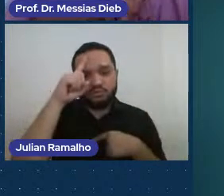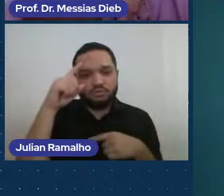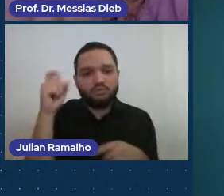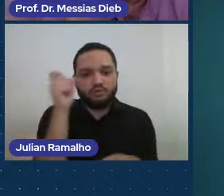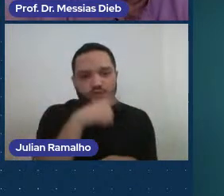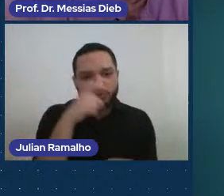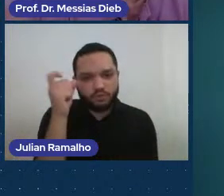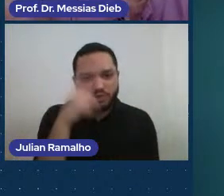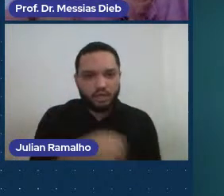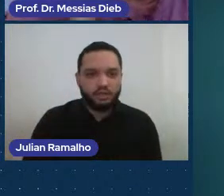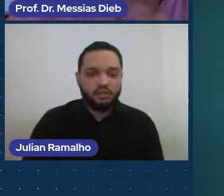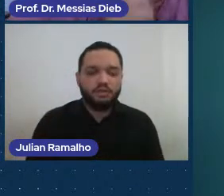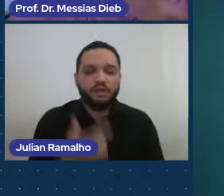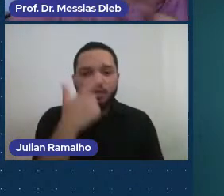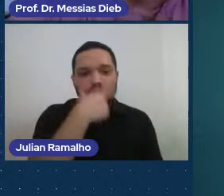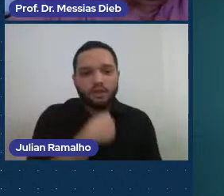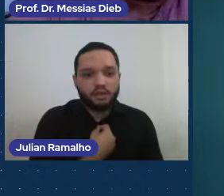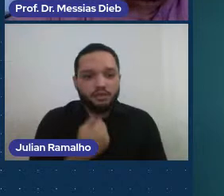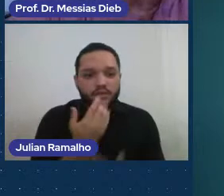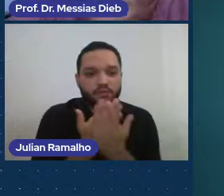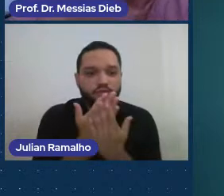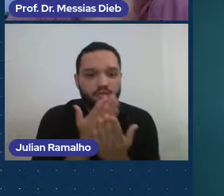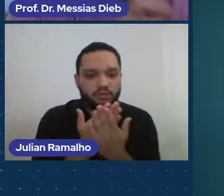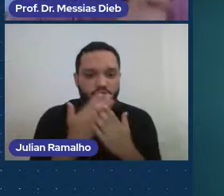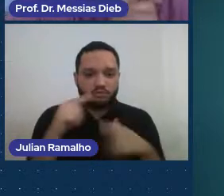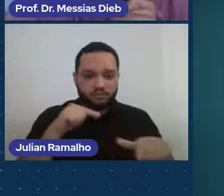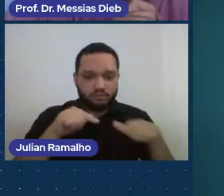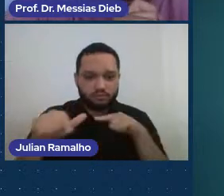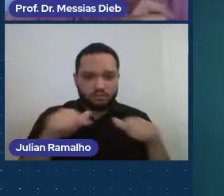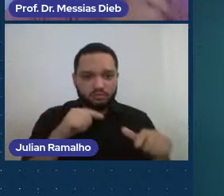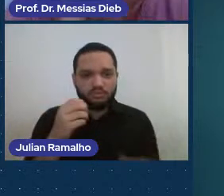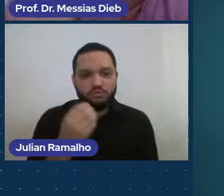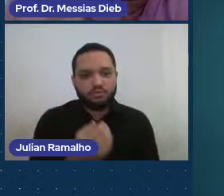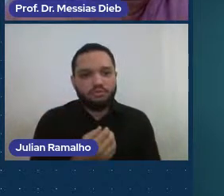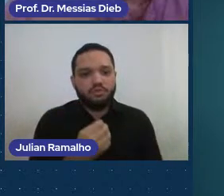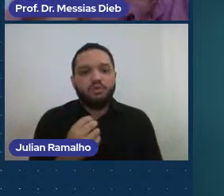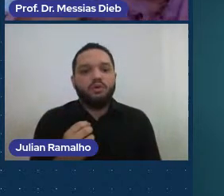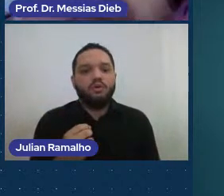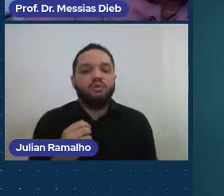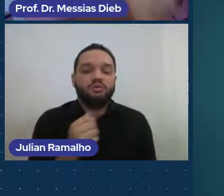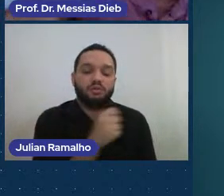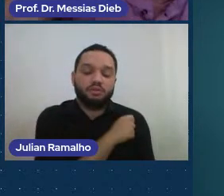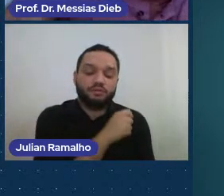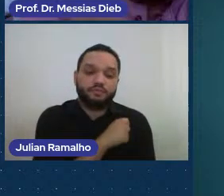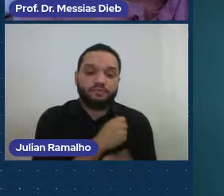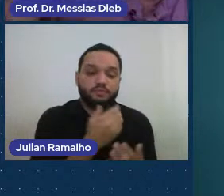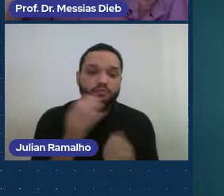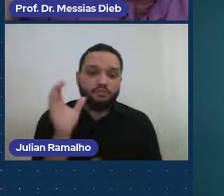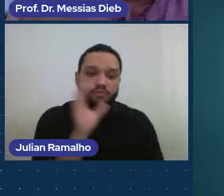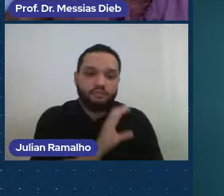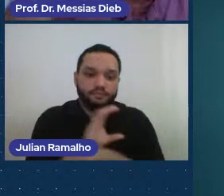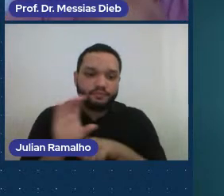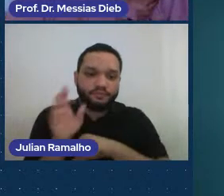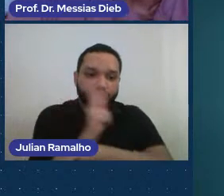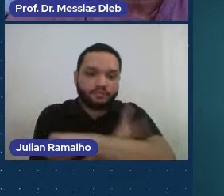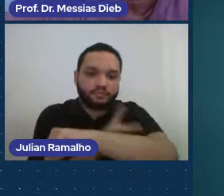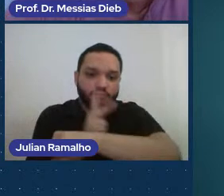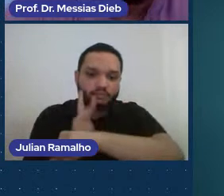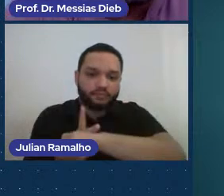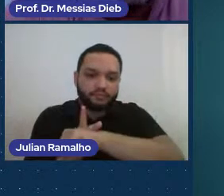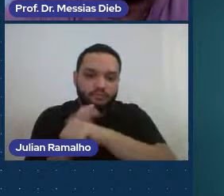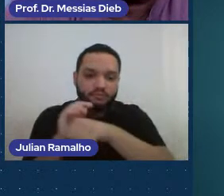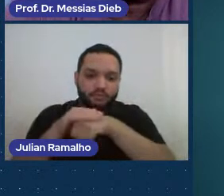enfrentadas. Por quem? Por estudantes trabalhadores ou trabalhadores estudantes. De onde? Do curso de pedagogia noturno